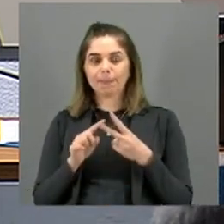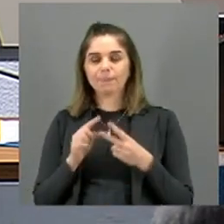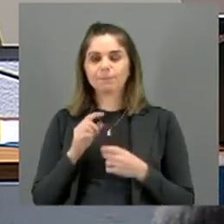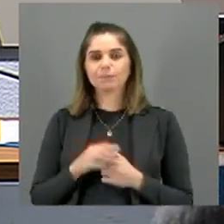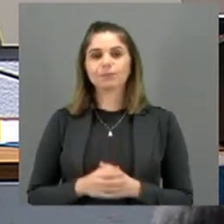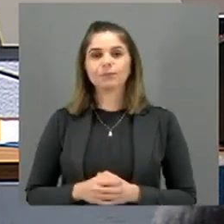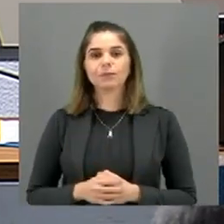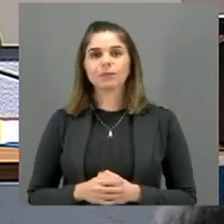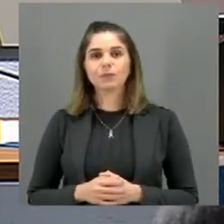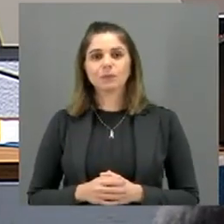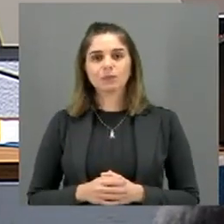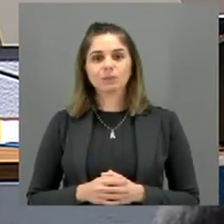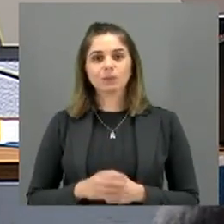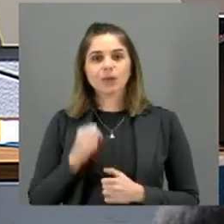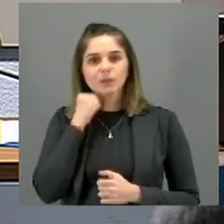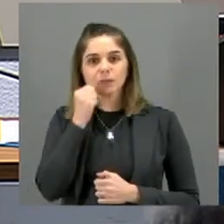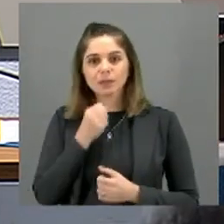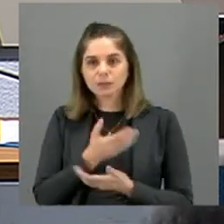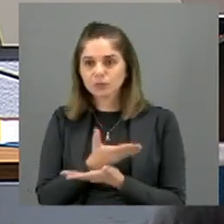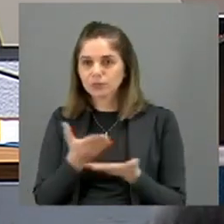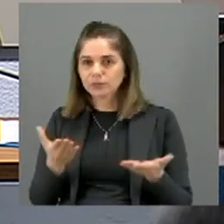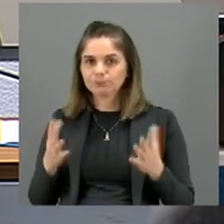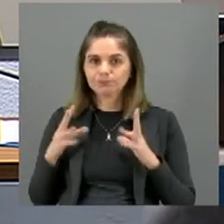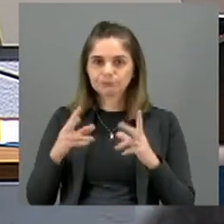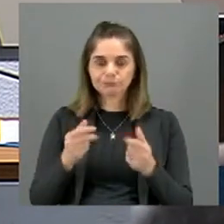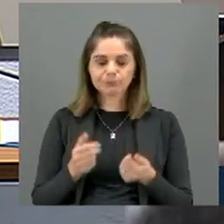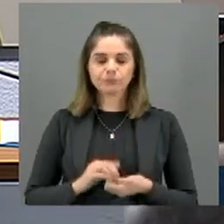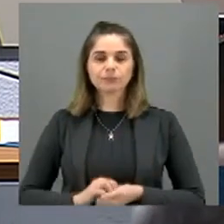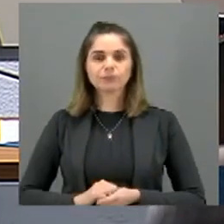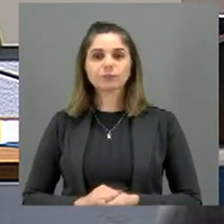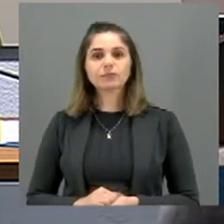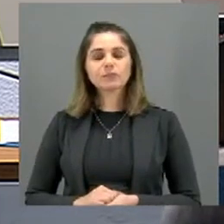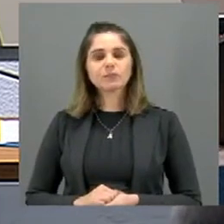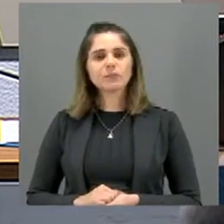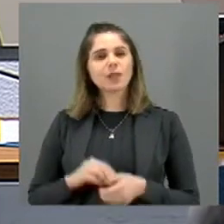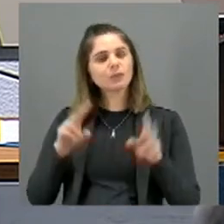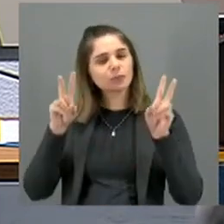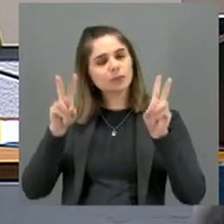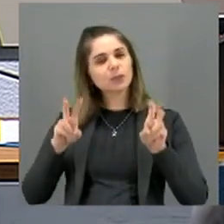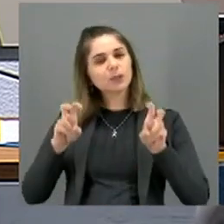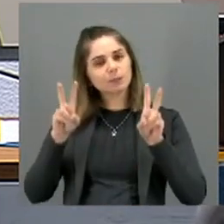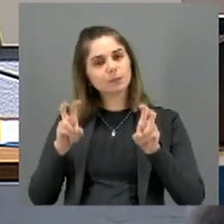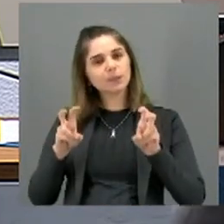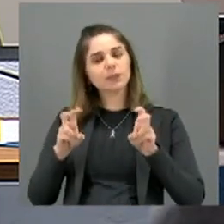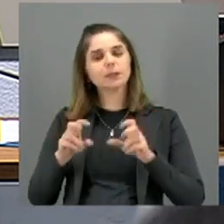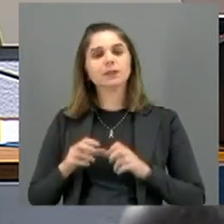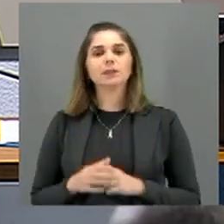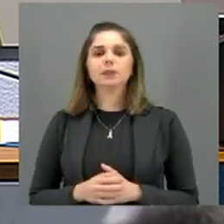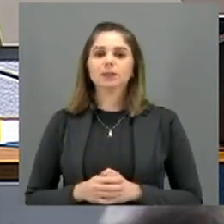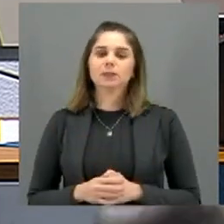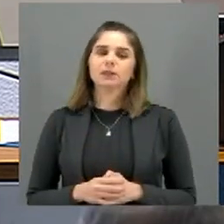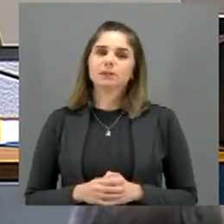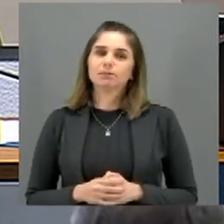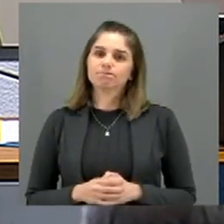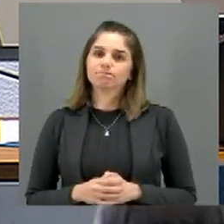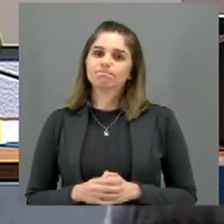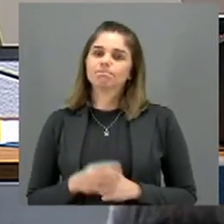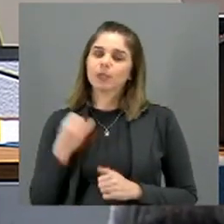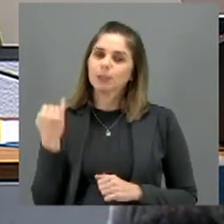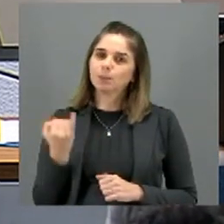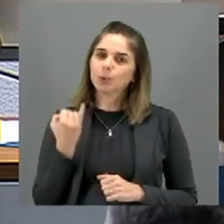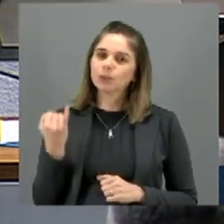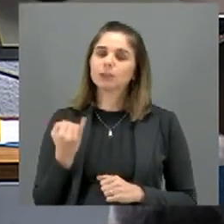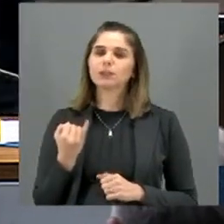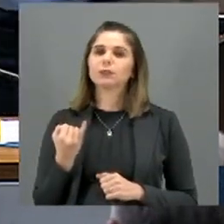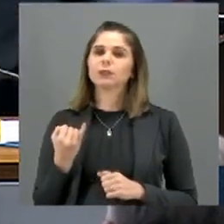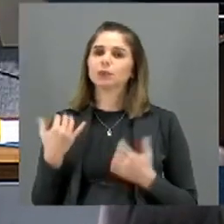Senador Marco Rogério, senadores, senhores senadores, esse tema ele se reveste de uma importância muito